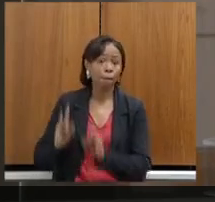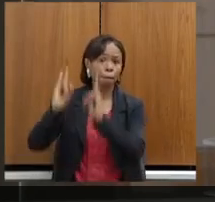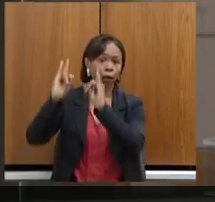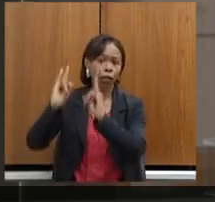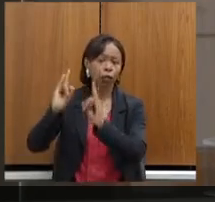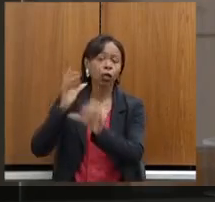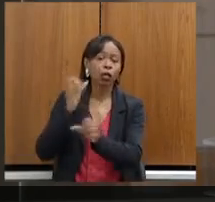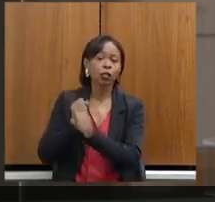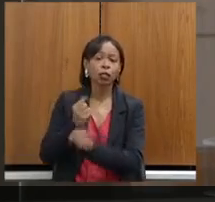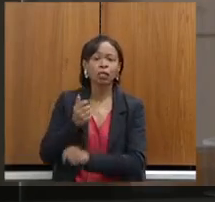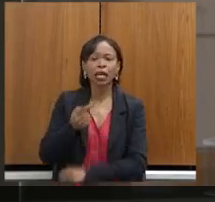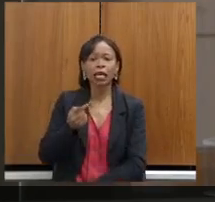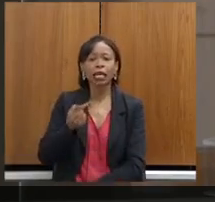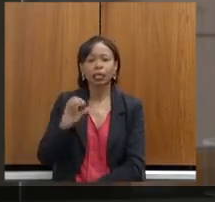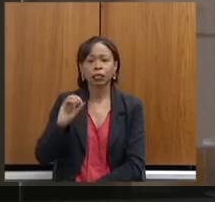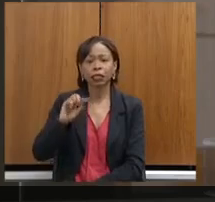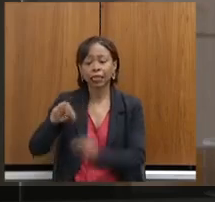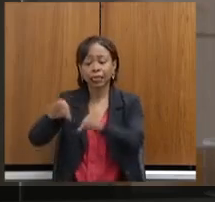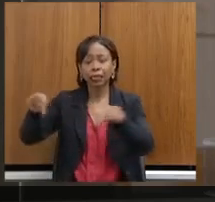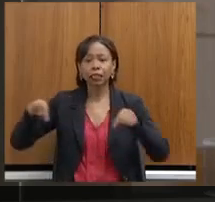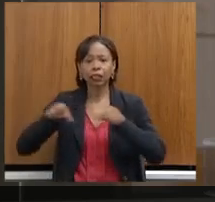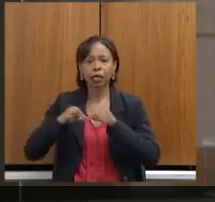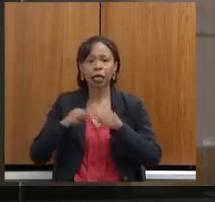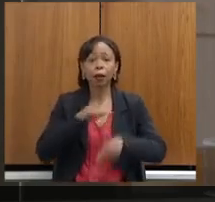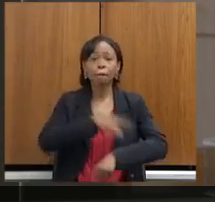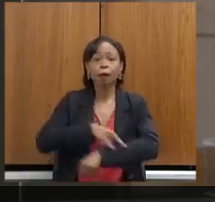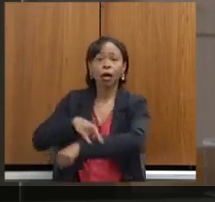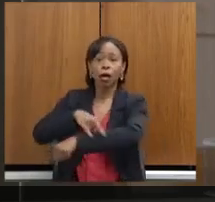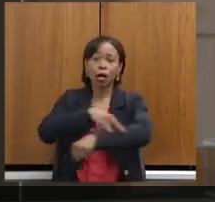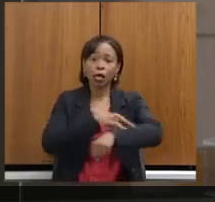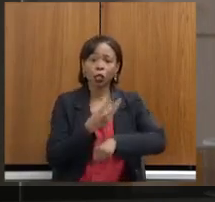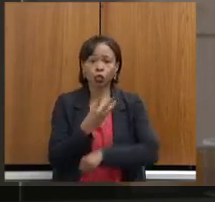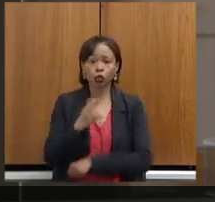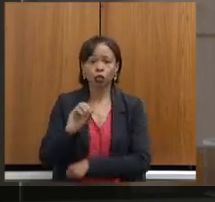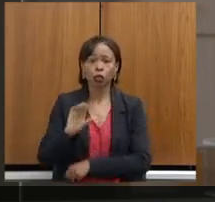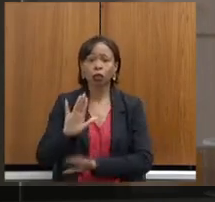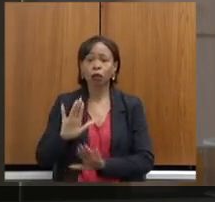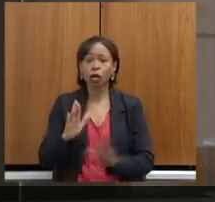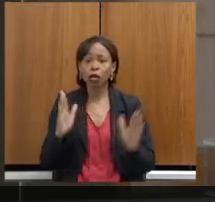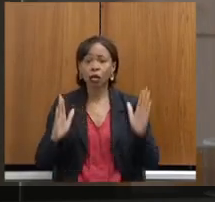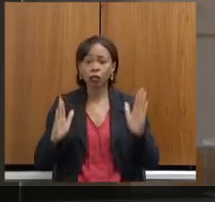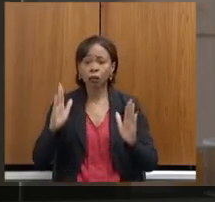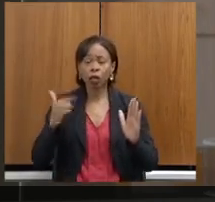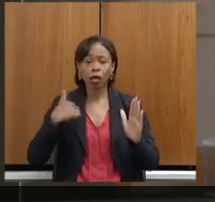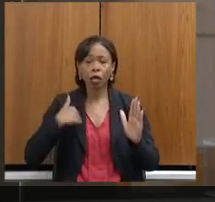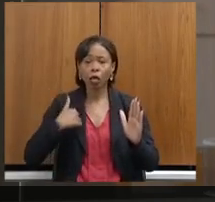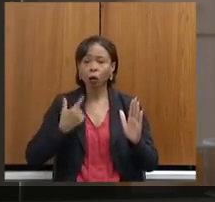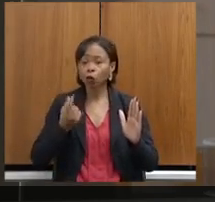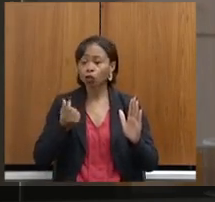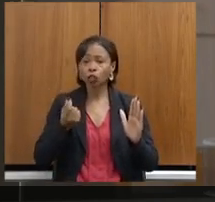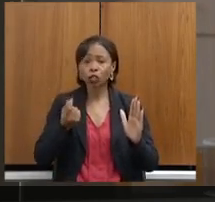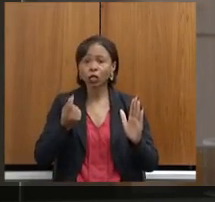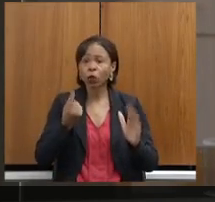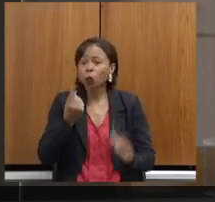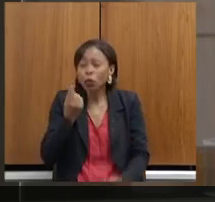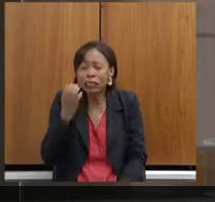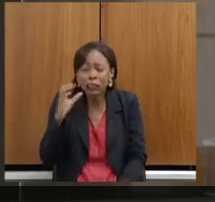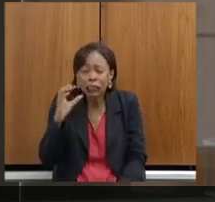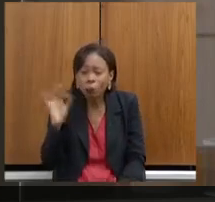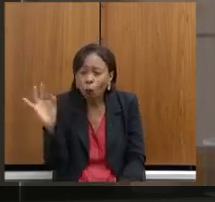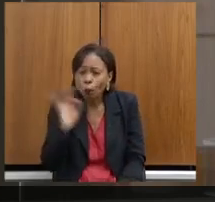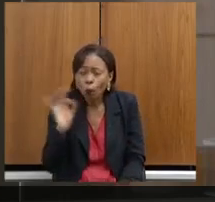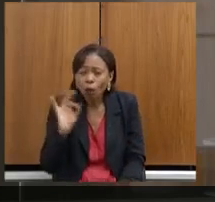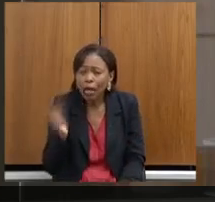com 70 salas e 30 banheiros e durante esse período Eu nunca recebi um centavo do